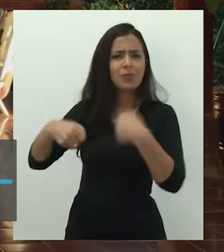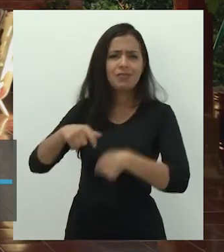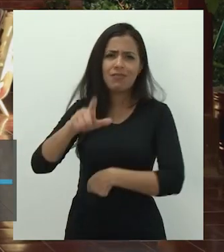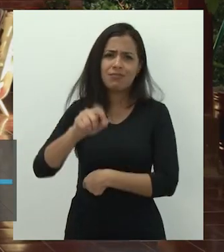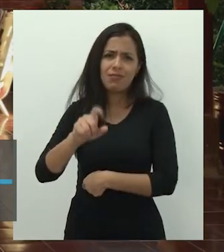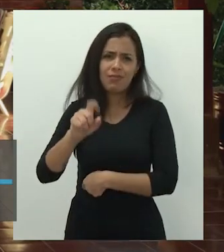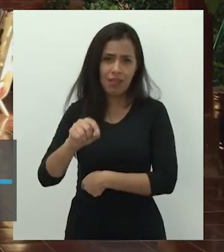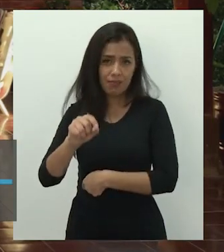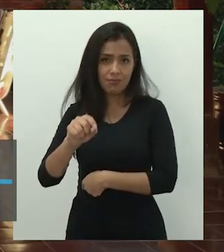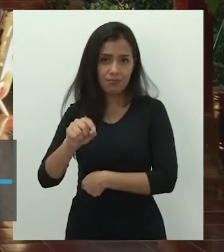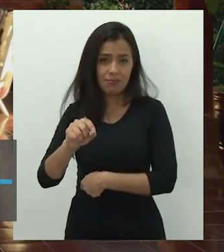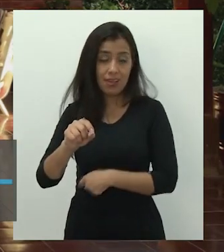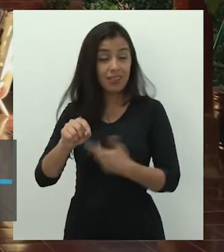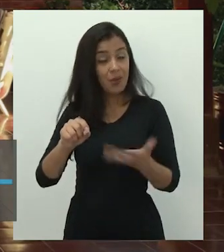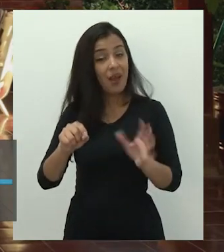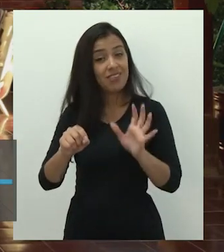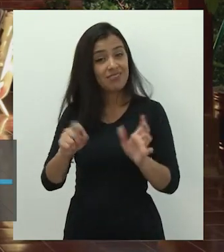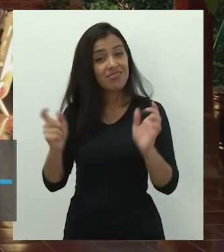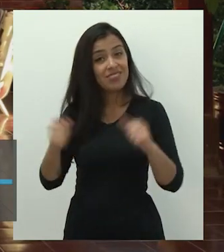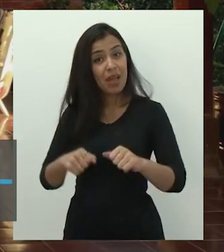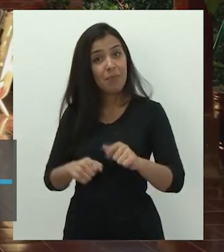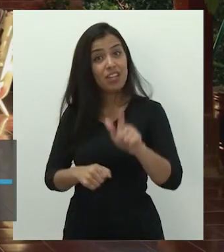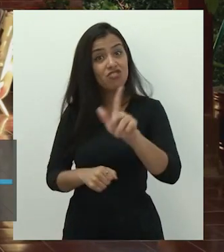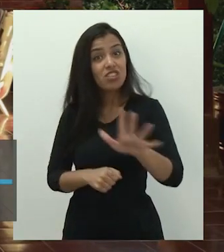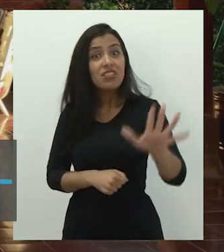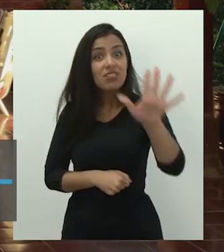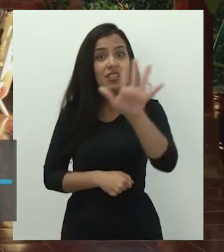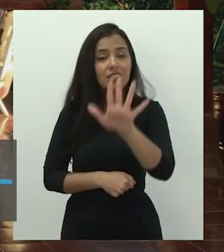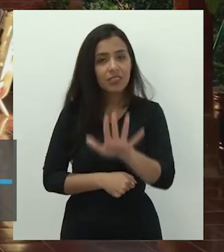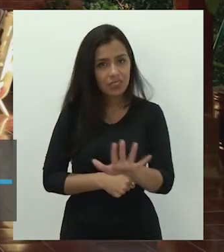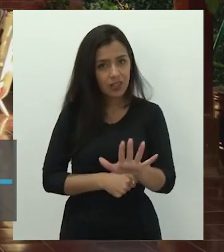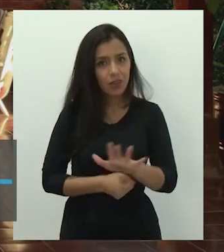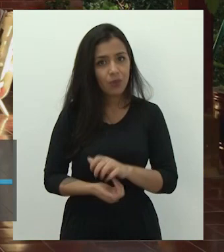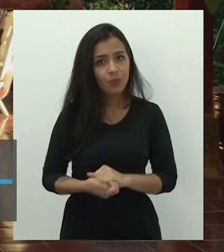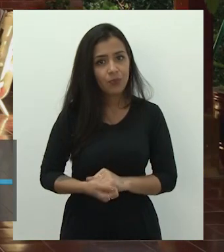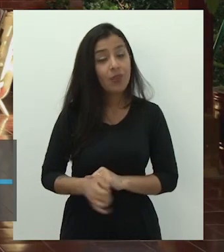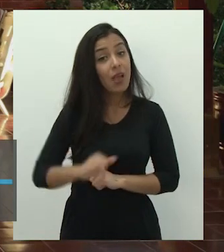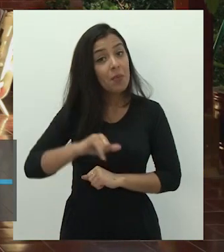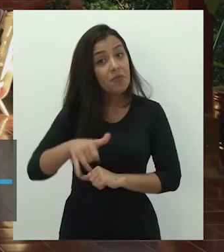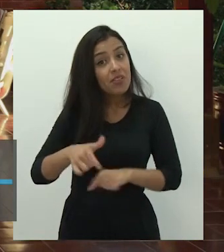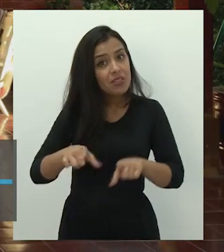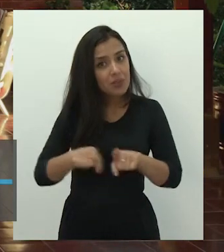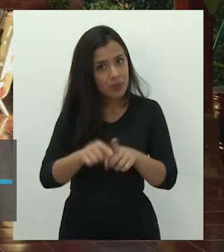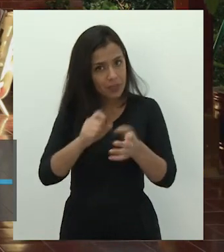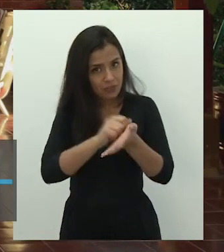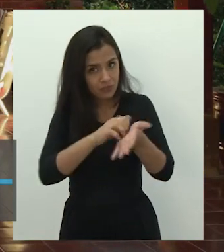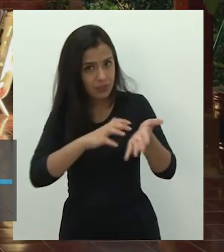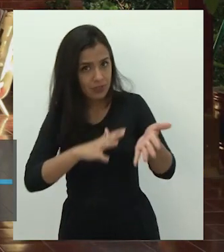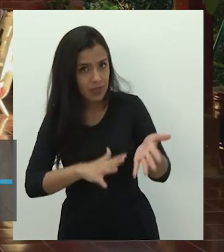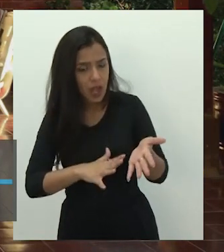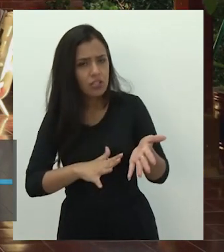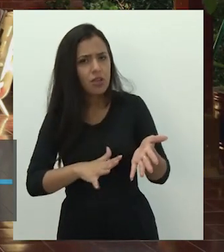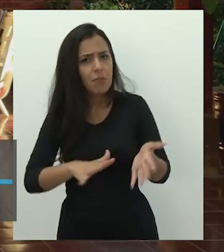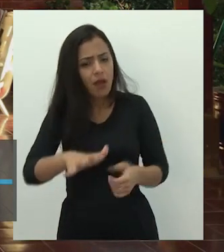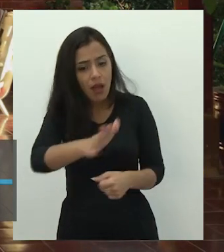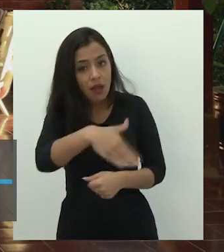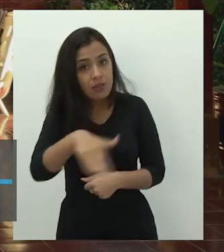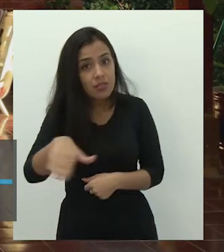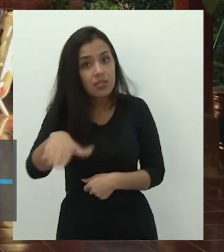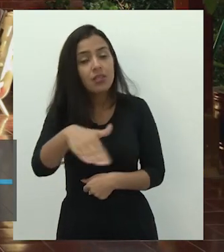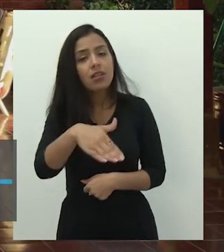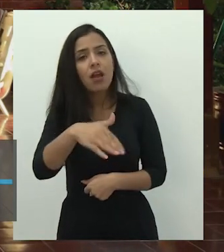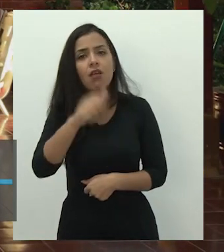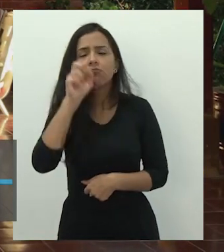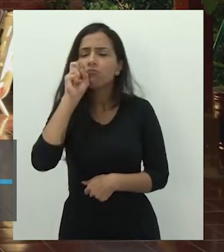generalização. Aproveite também esta mesma atividade para ampliar o olhar das crianças para o